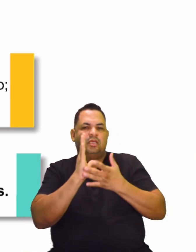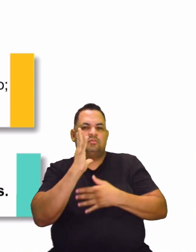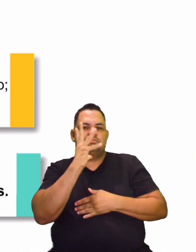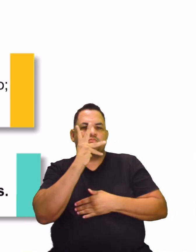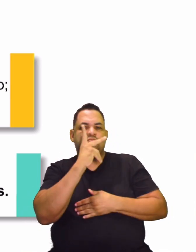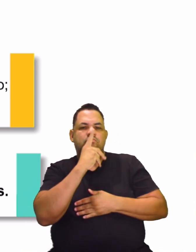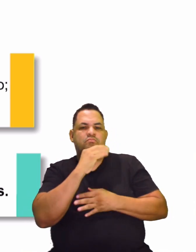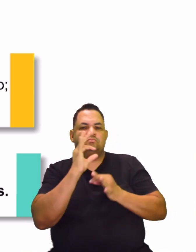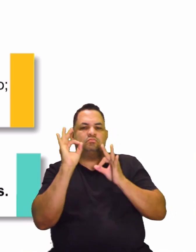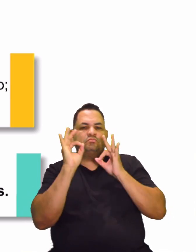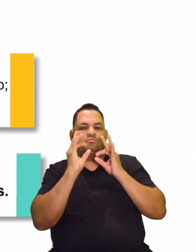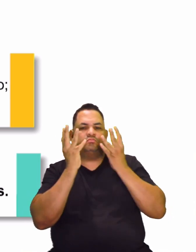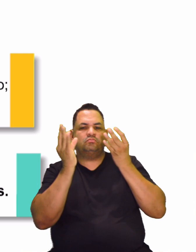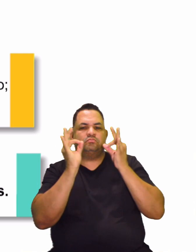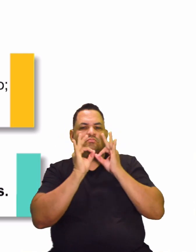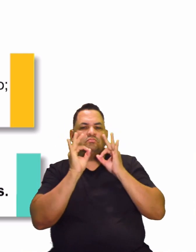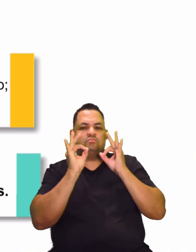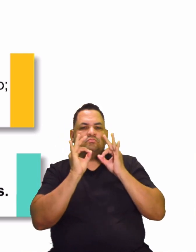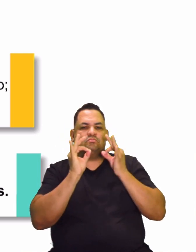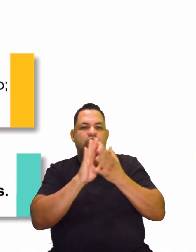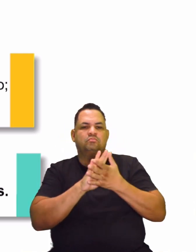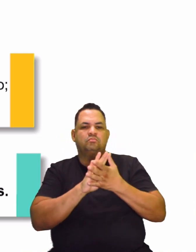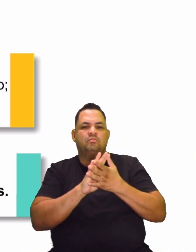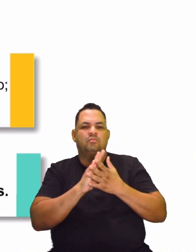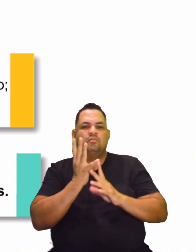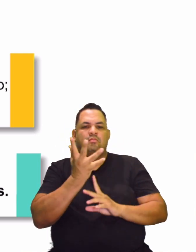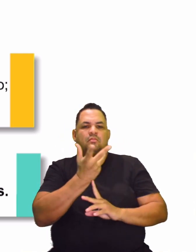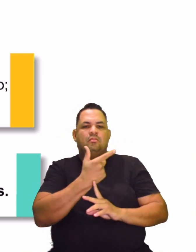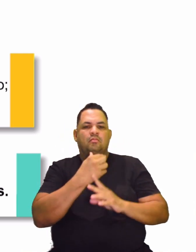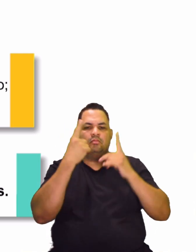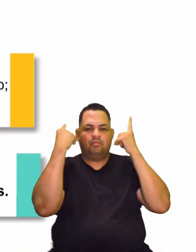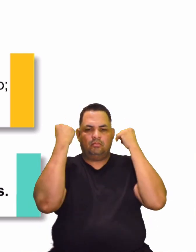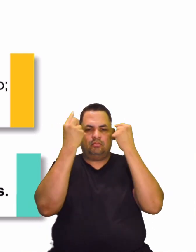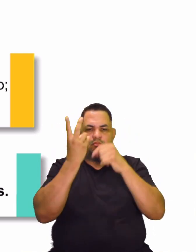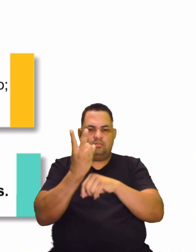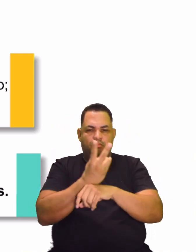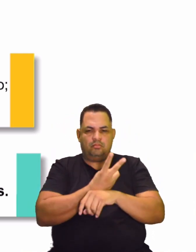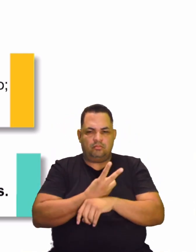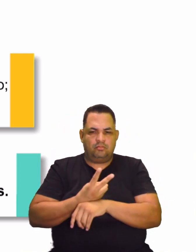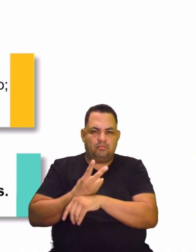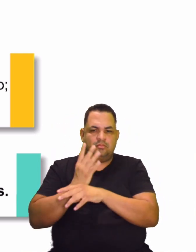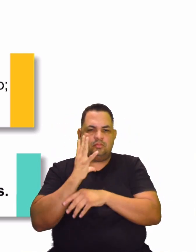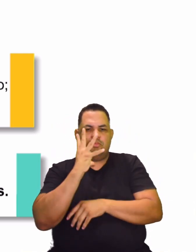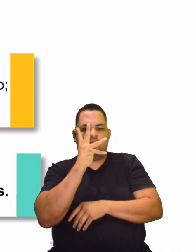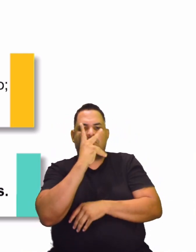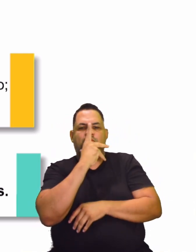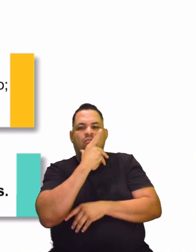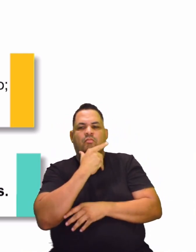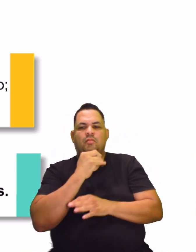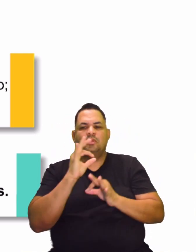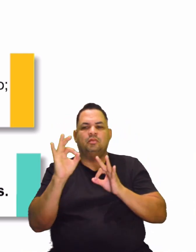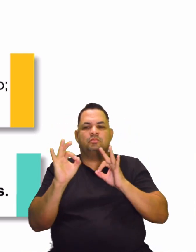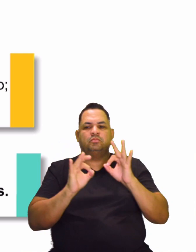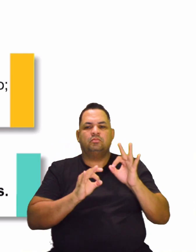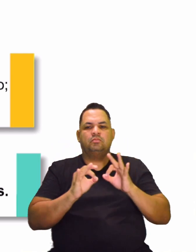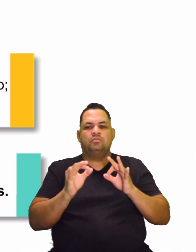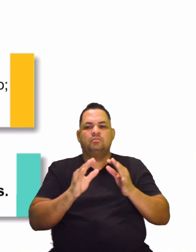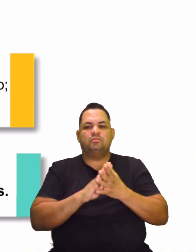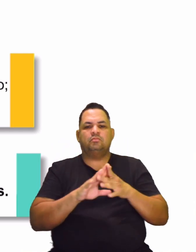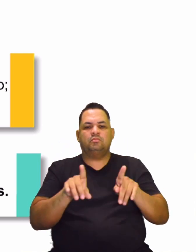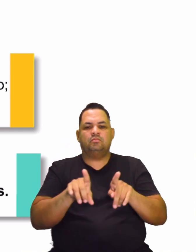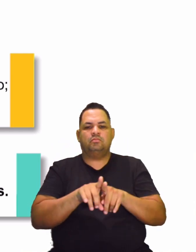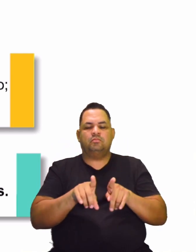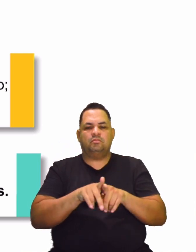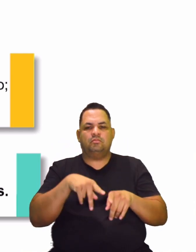isso a arte grega busca a beleza, né? Enfatizar, expressar o belo. Também vamos falar